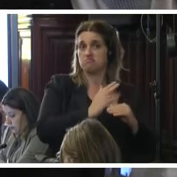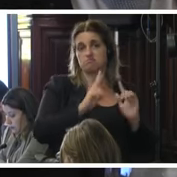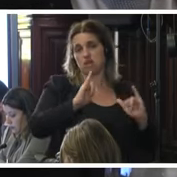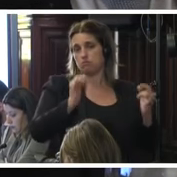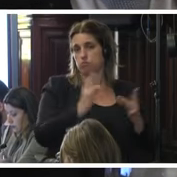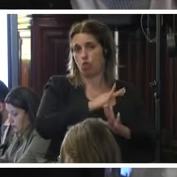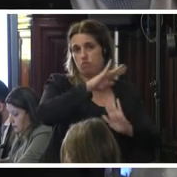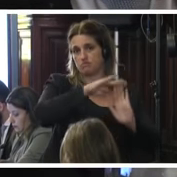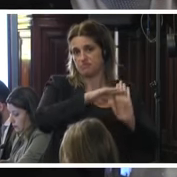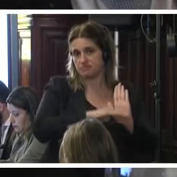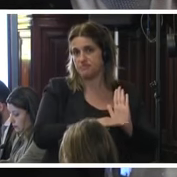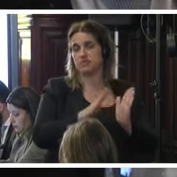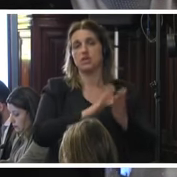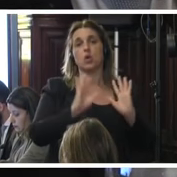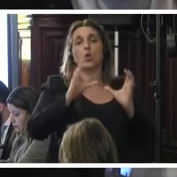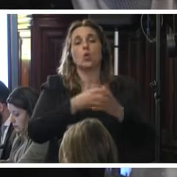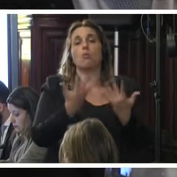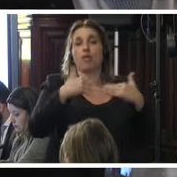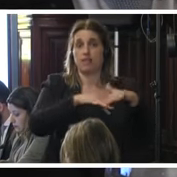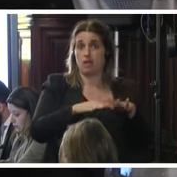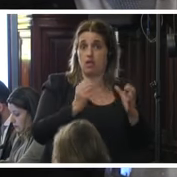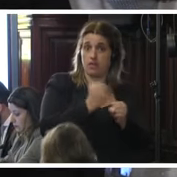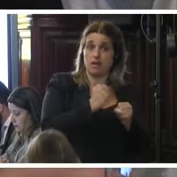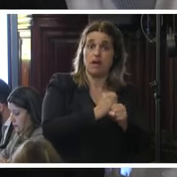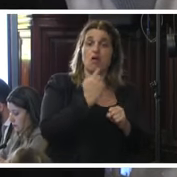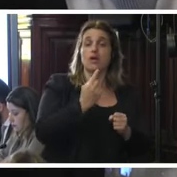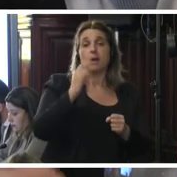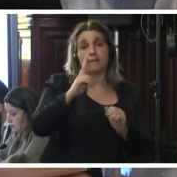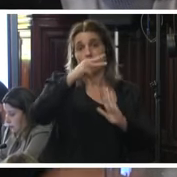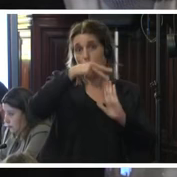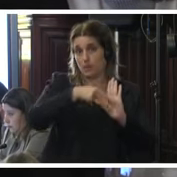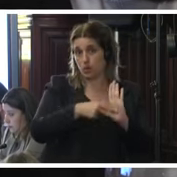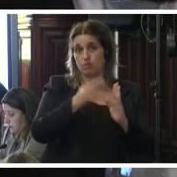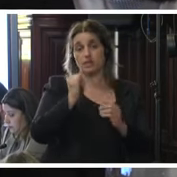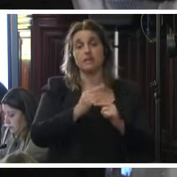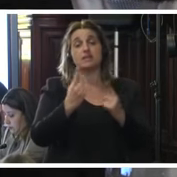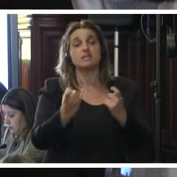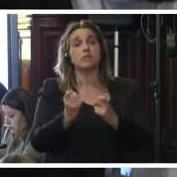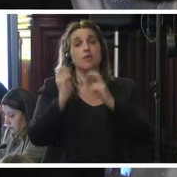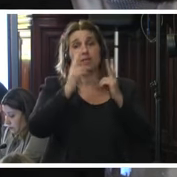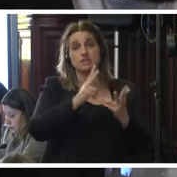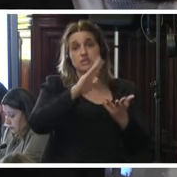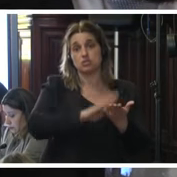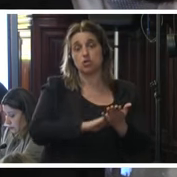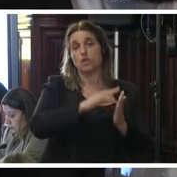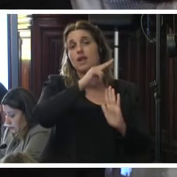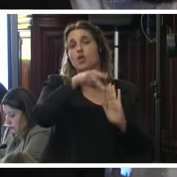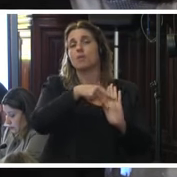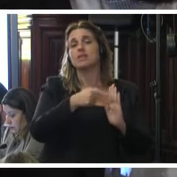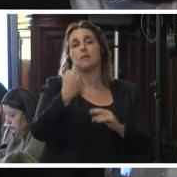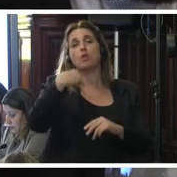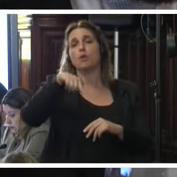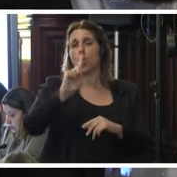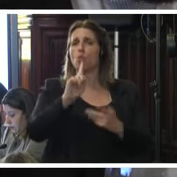expedição de instruções normativas. Cumpre destacar ainda a instrução normativa número 1, do passado mês de agosto,